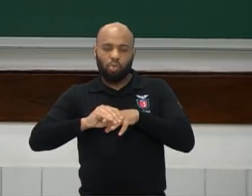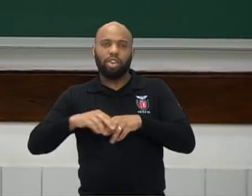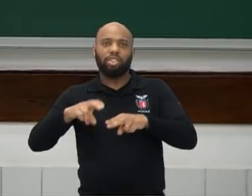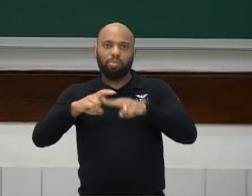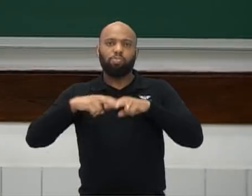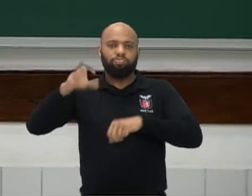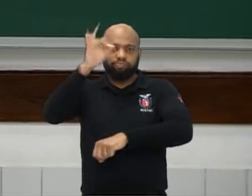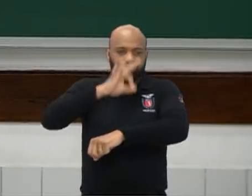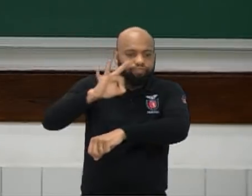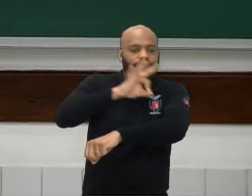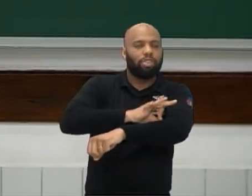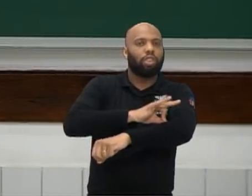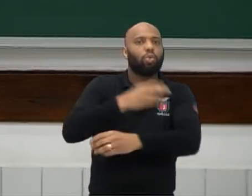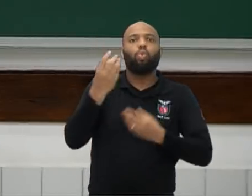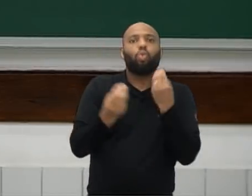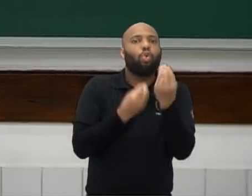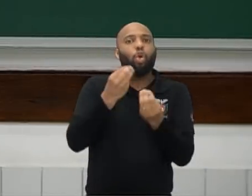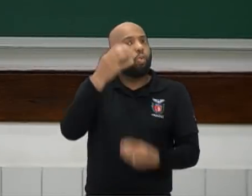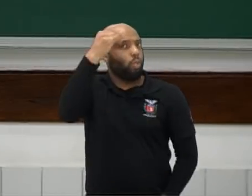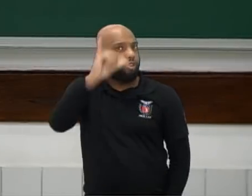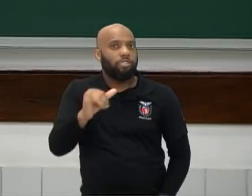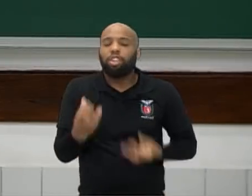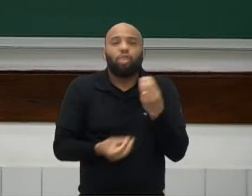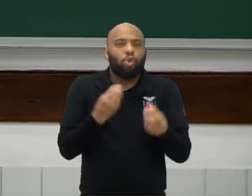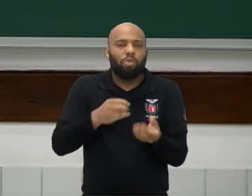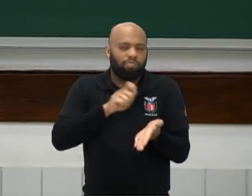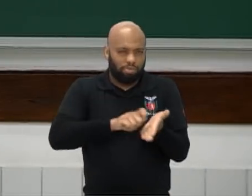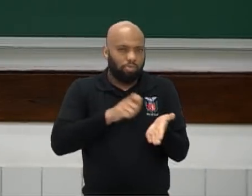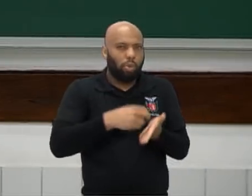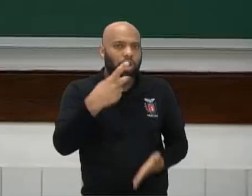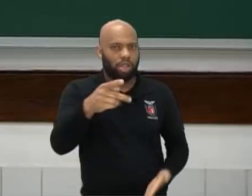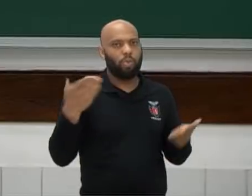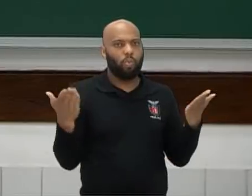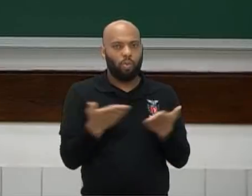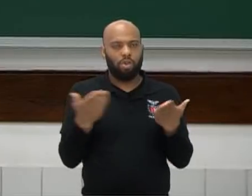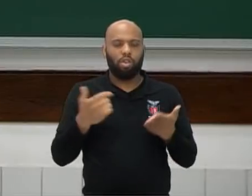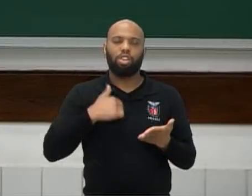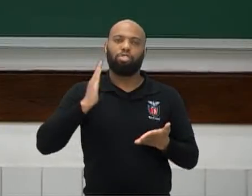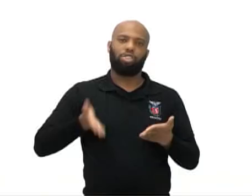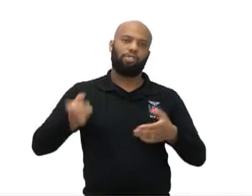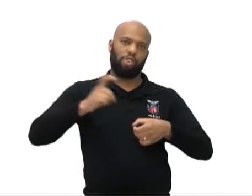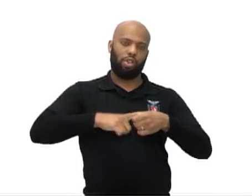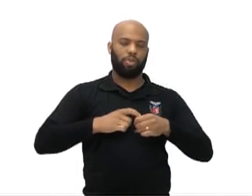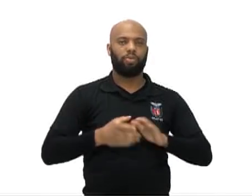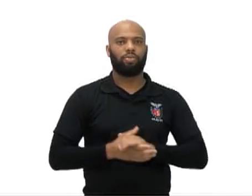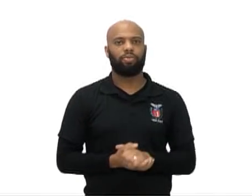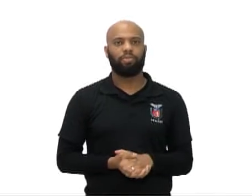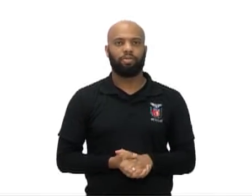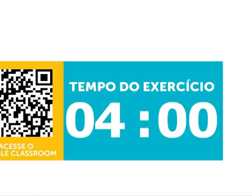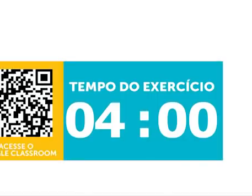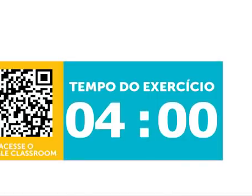está craque nisso aí, mas capricha no seu caderno, numa respostinha bem completa.